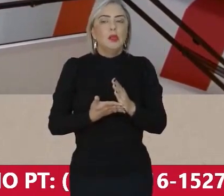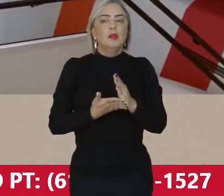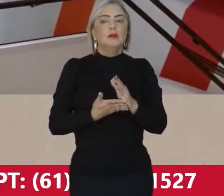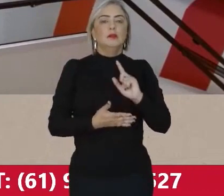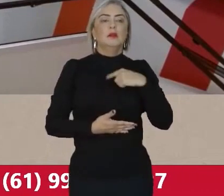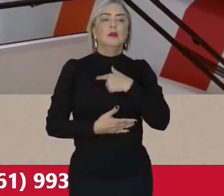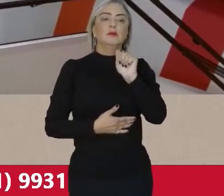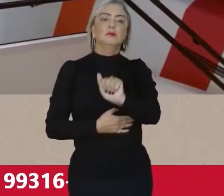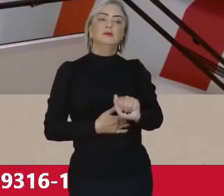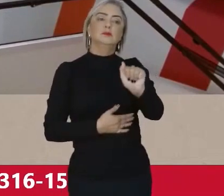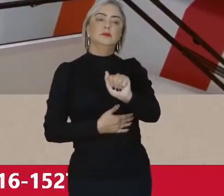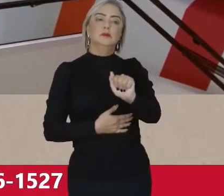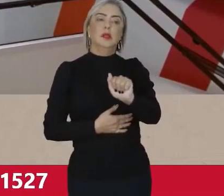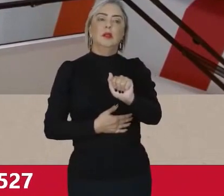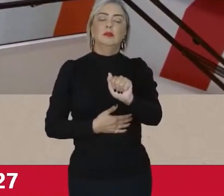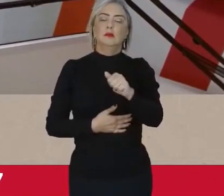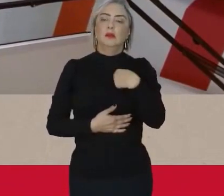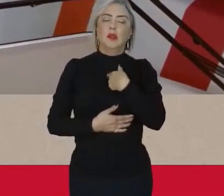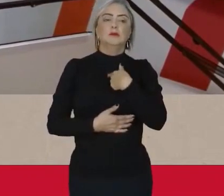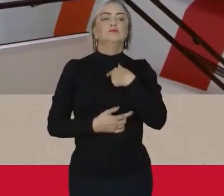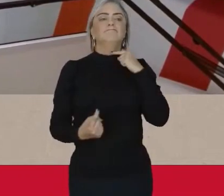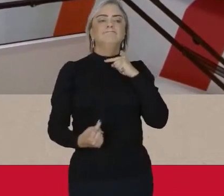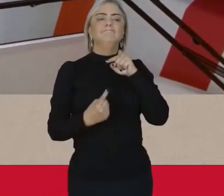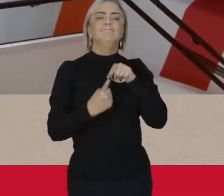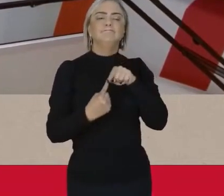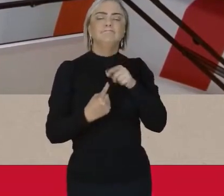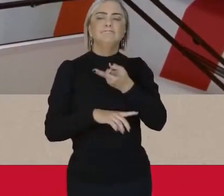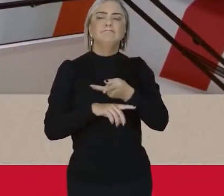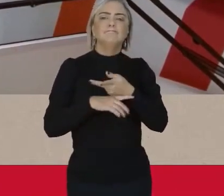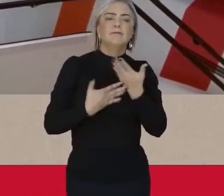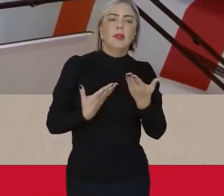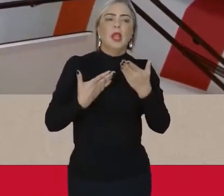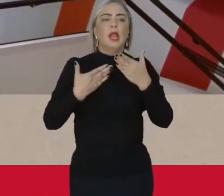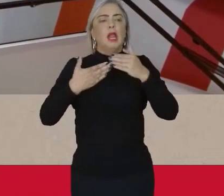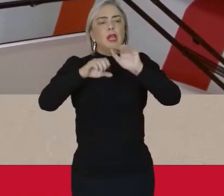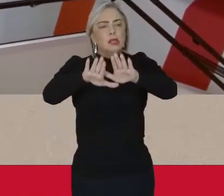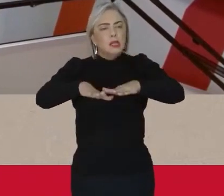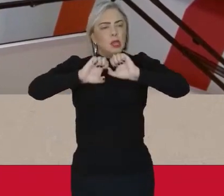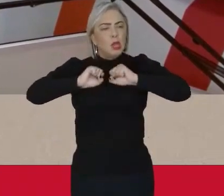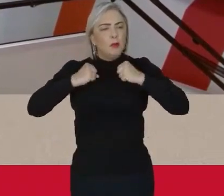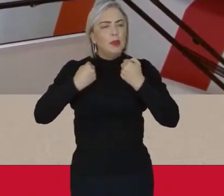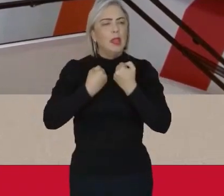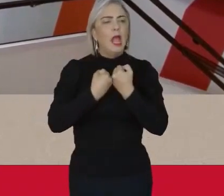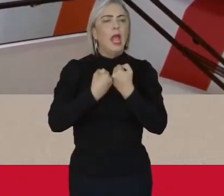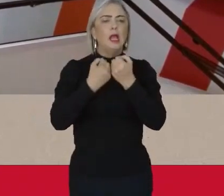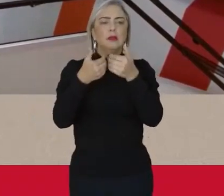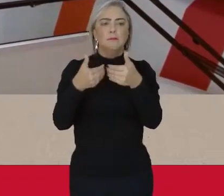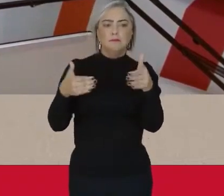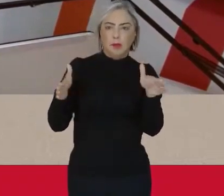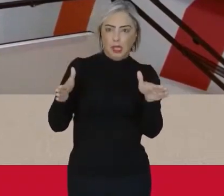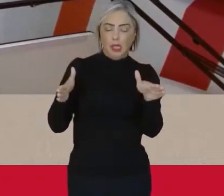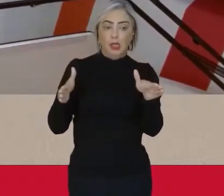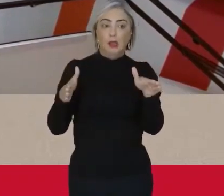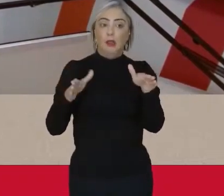da nossa associação, nós buscamos, né, através de seminários abertos, né,